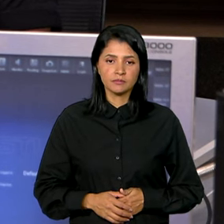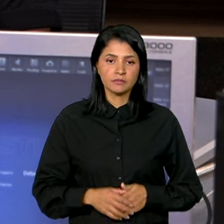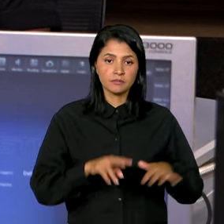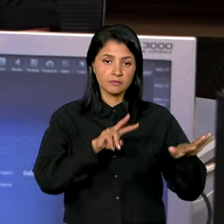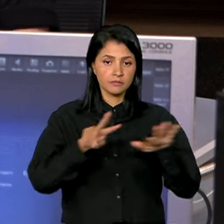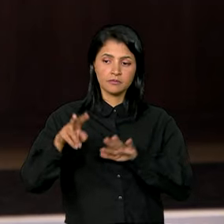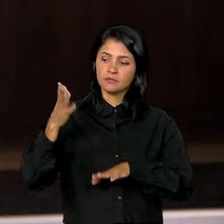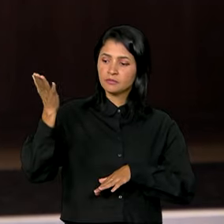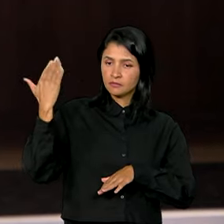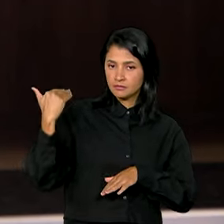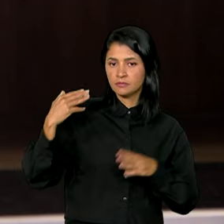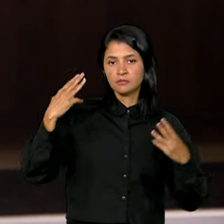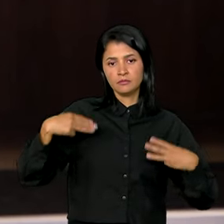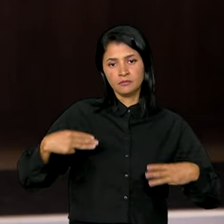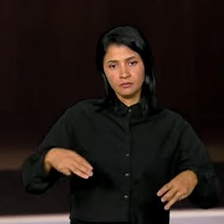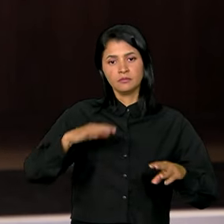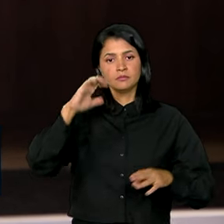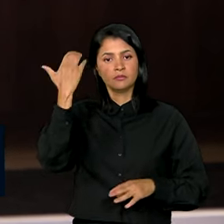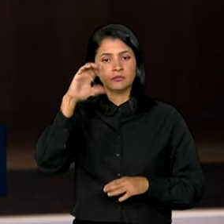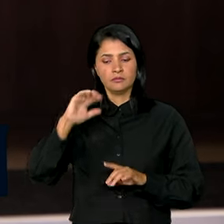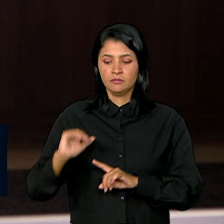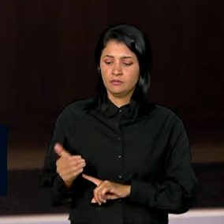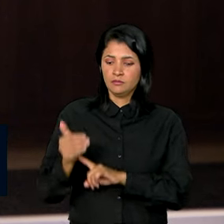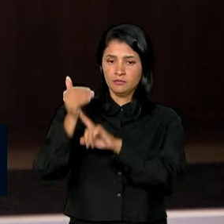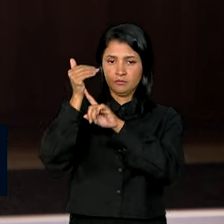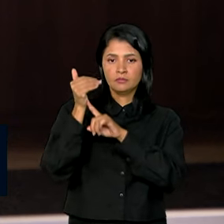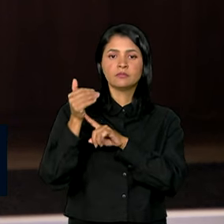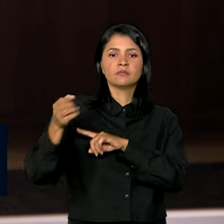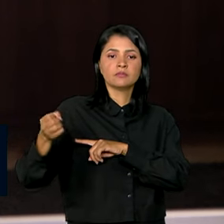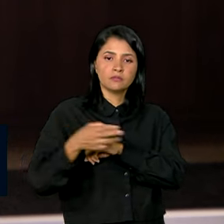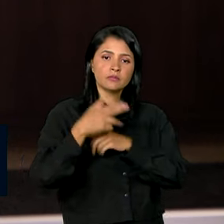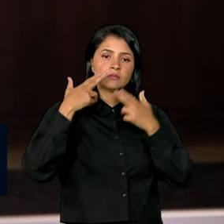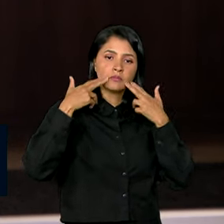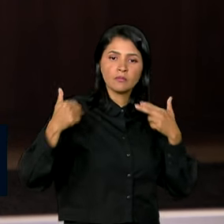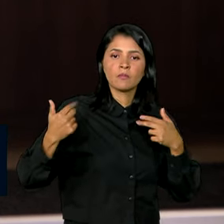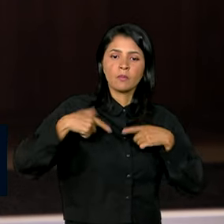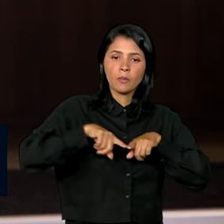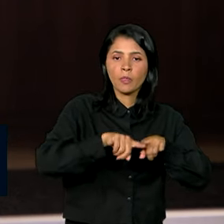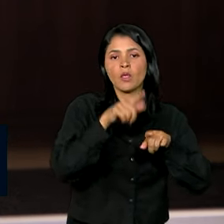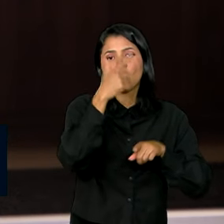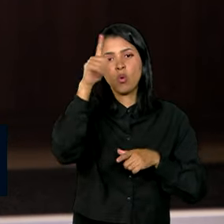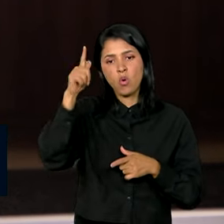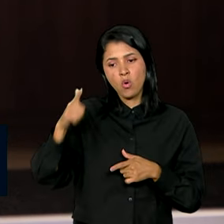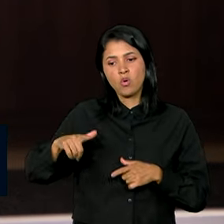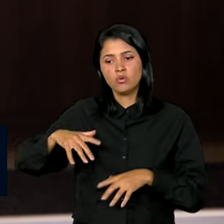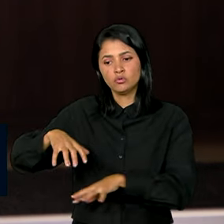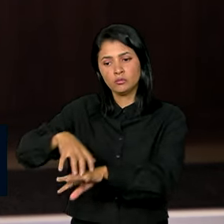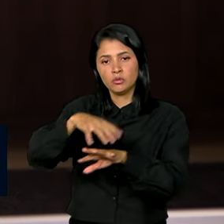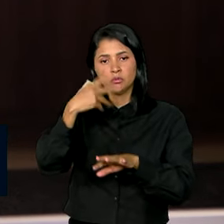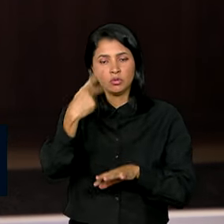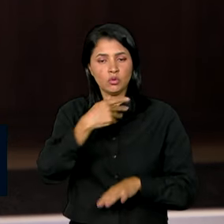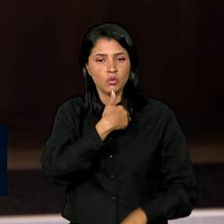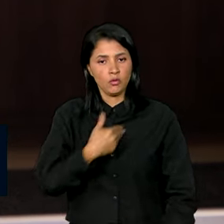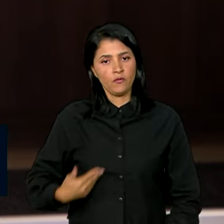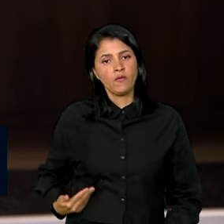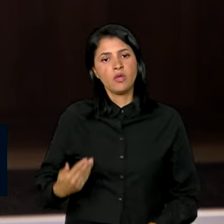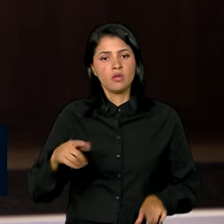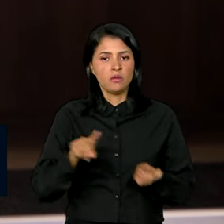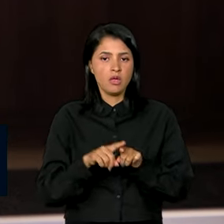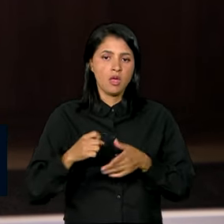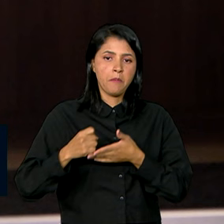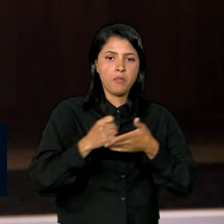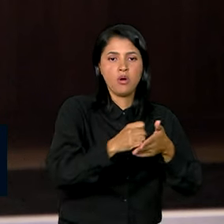da semana passada, o Ministério de Ciência, Tecnologia e Inovação, em parceria com outros órgãos do governo e fundações que